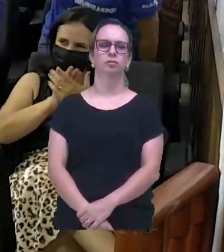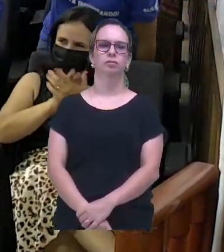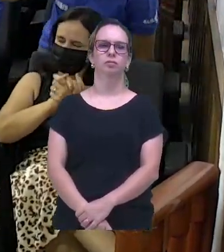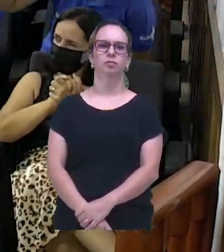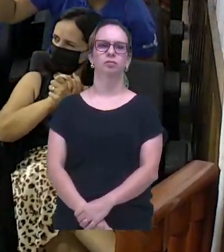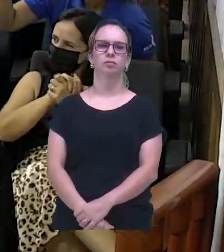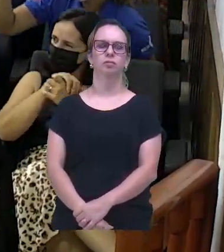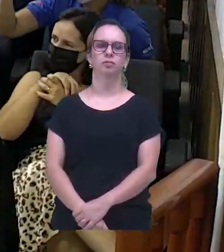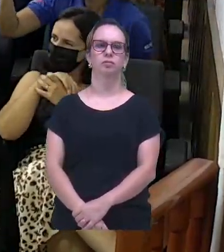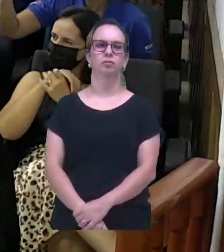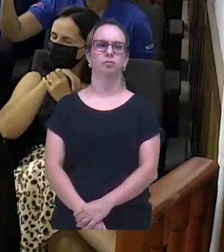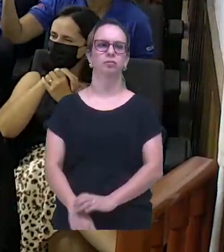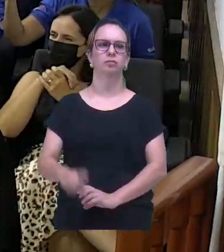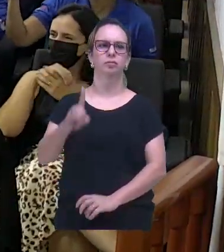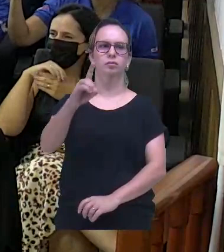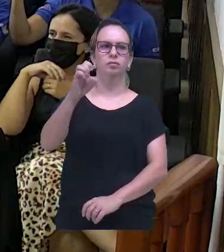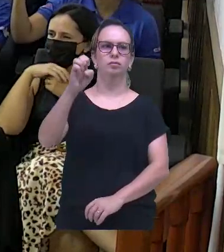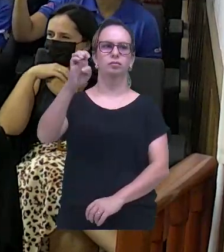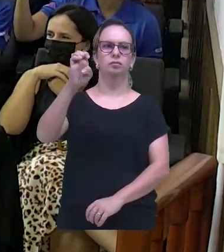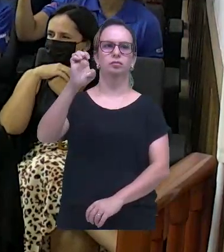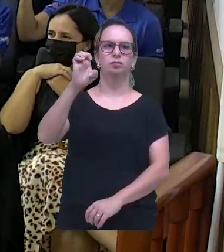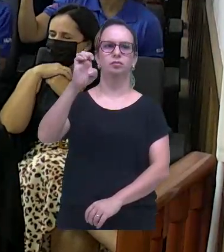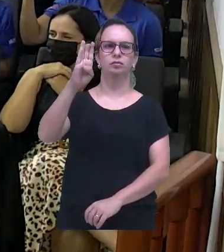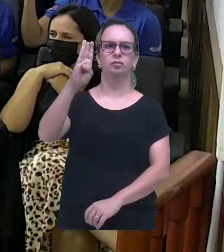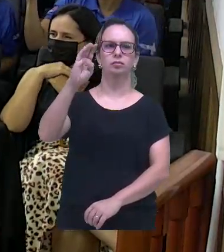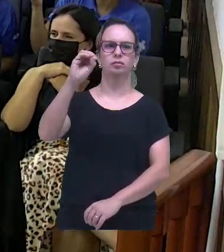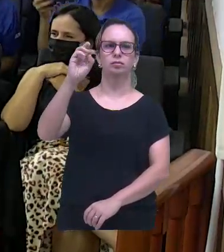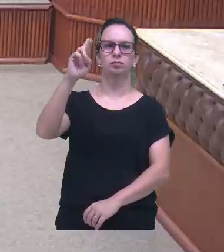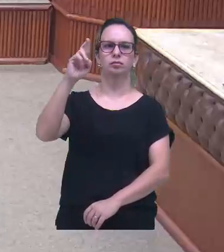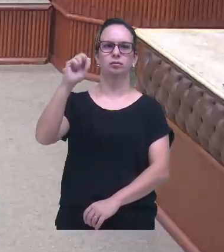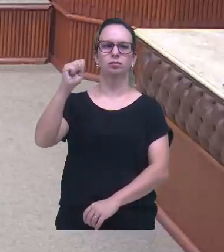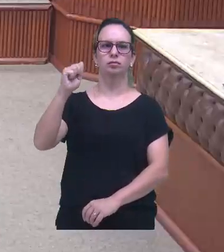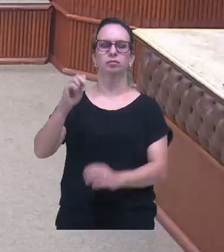Doutora Débora Cristina, por favor.